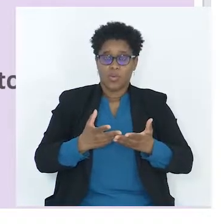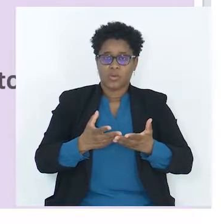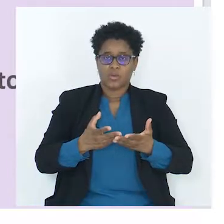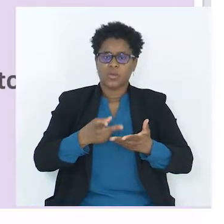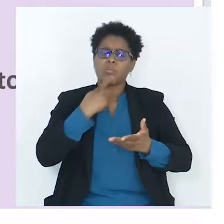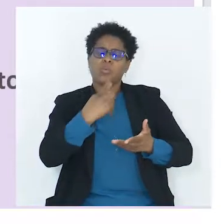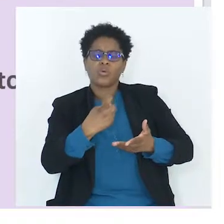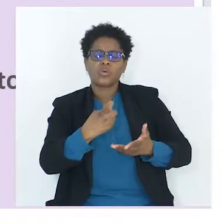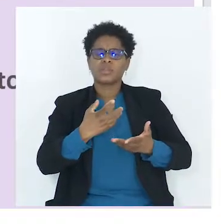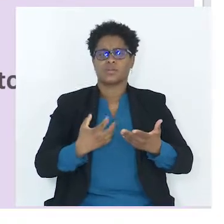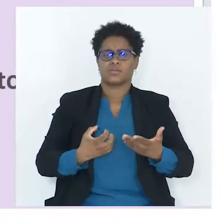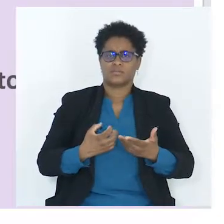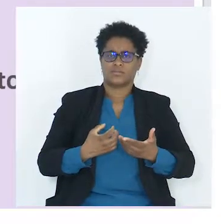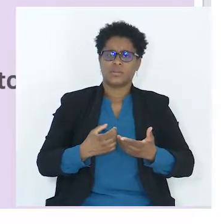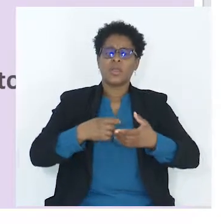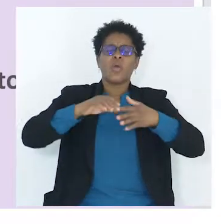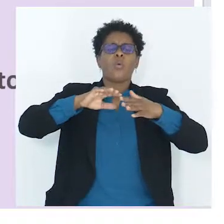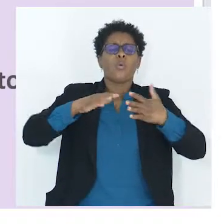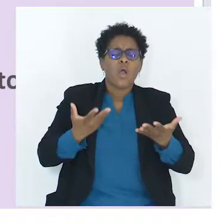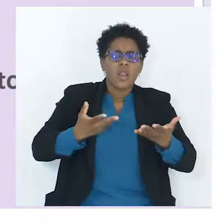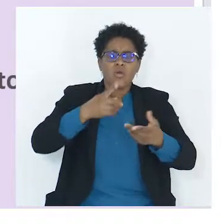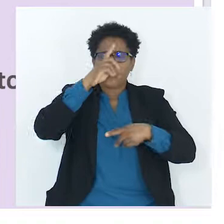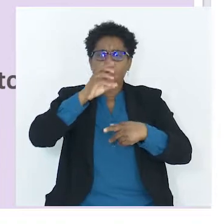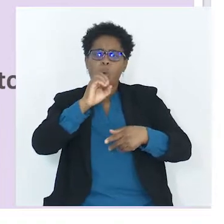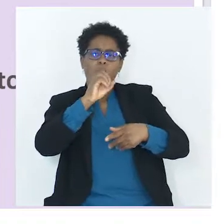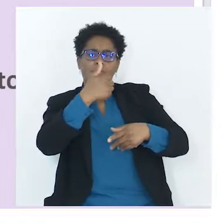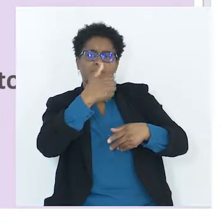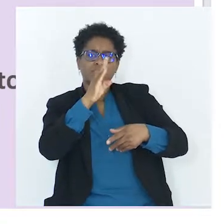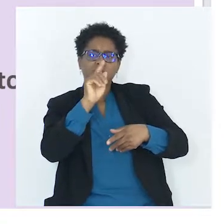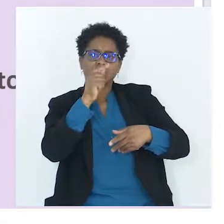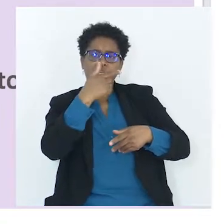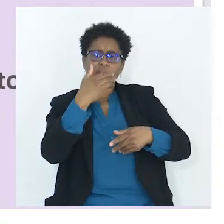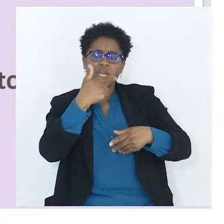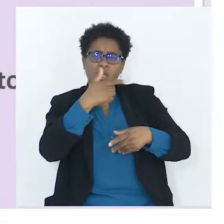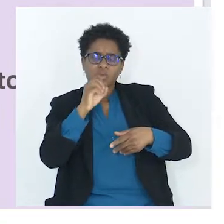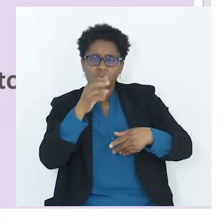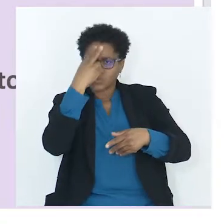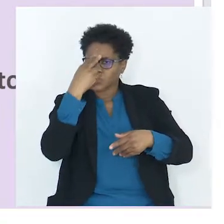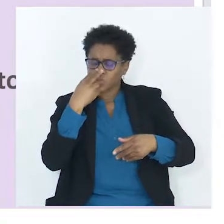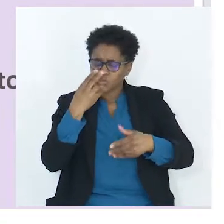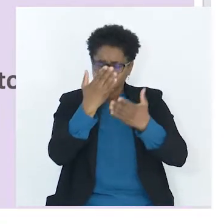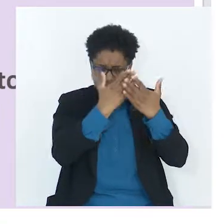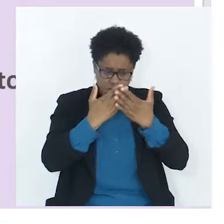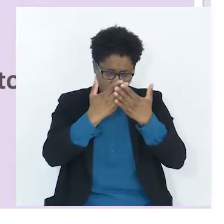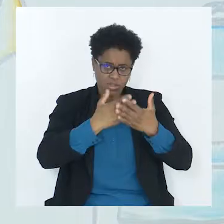Portanto, pergunta-se, qual é o objeto do estudo da história?